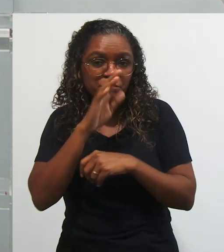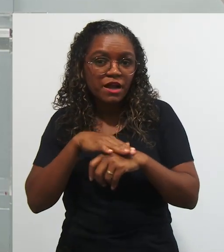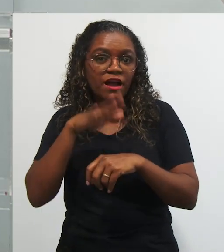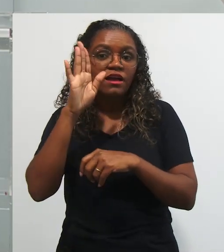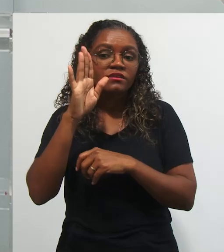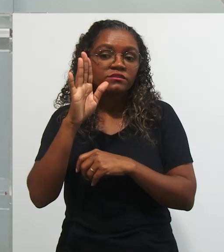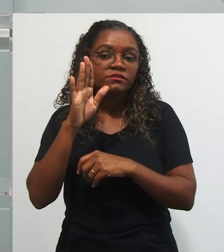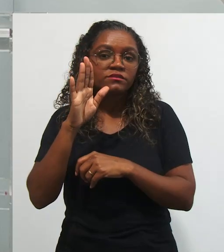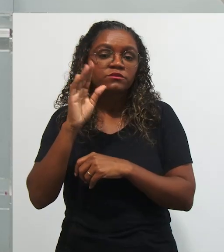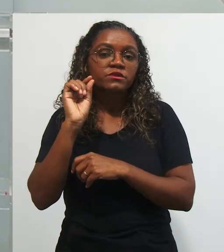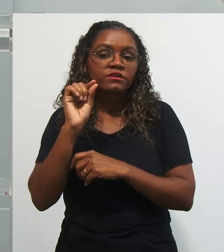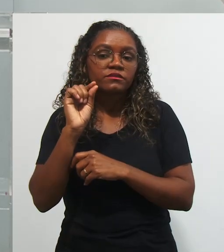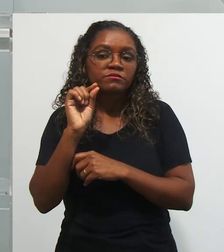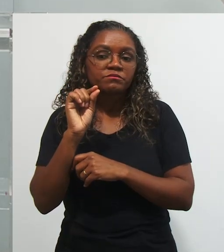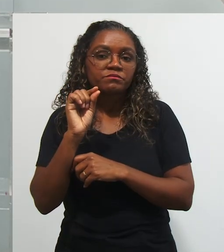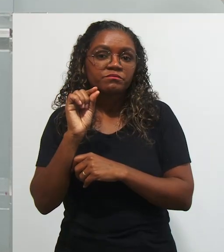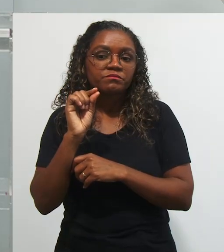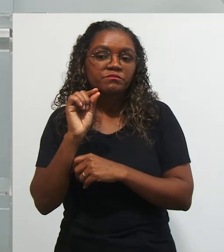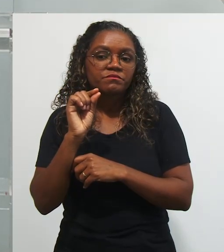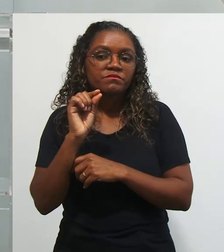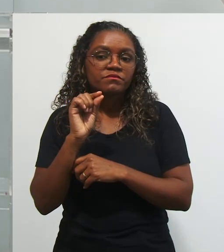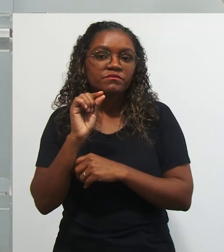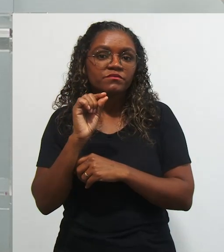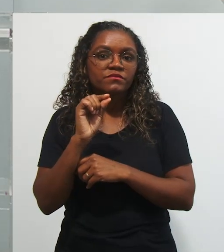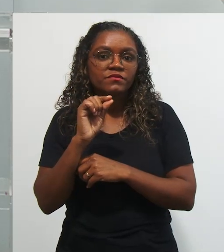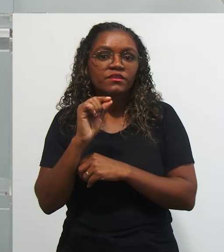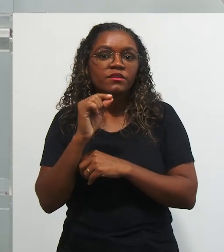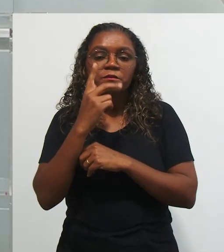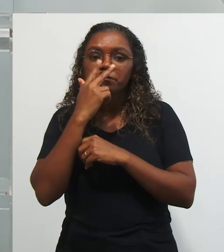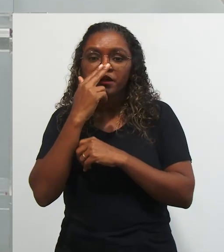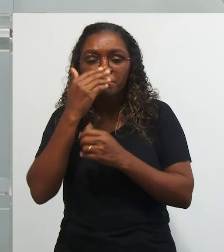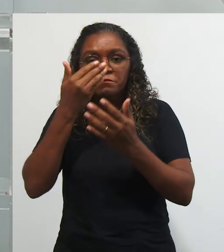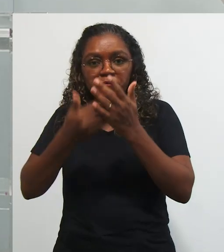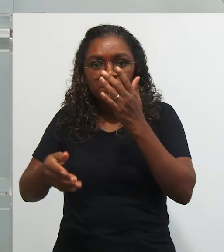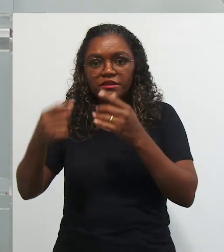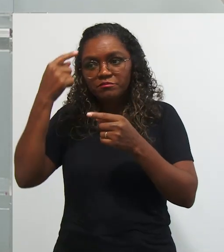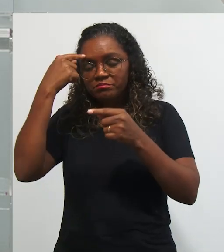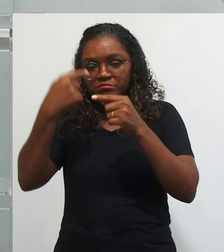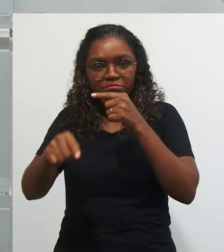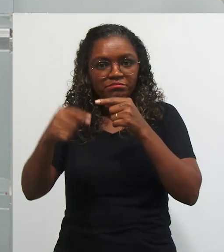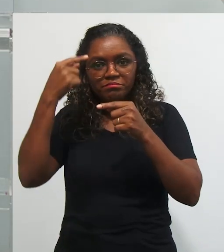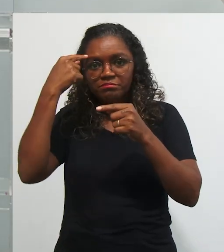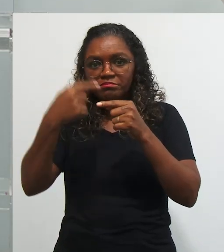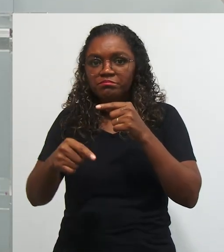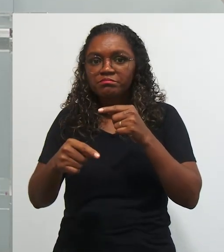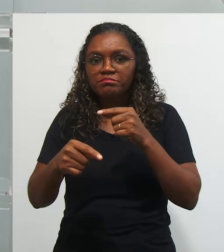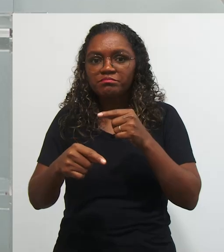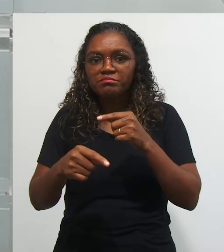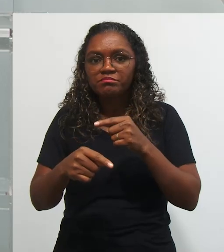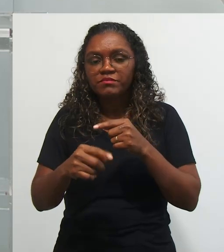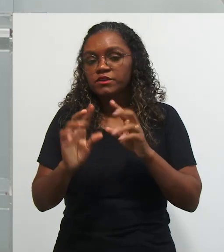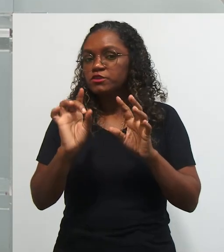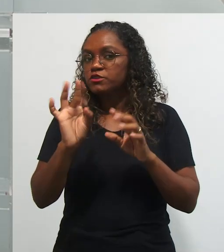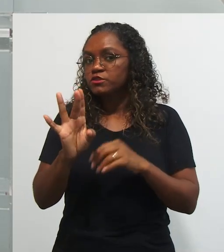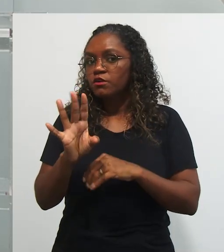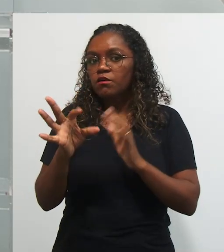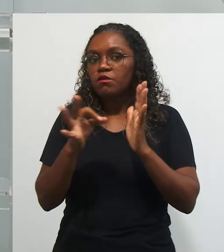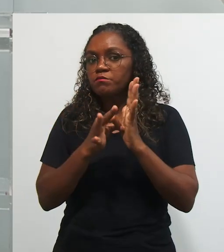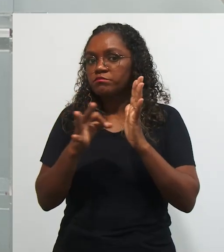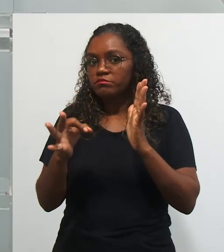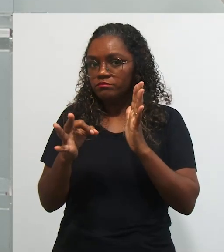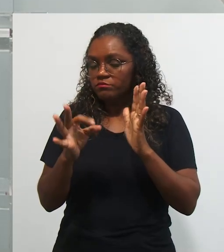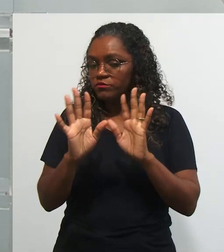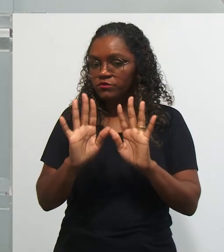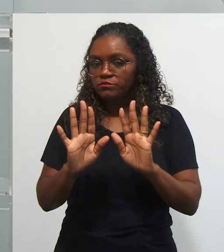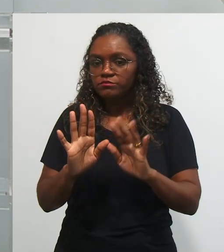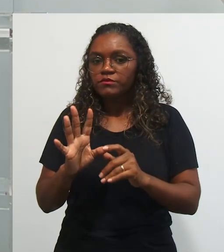maior será o risco de déficit de atenção. Um exemplo, uma suposição, né? Não